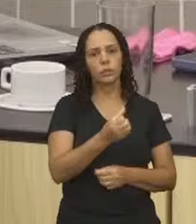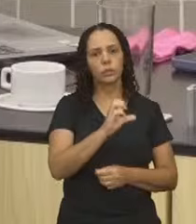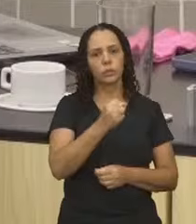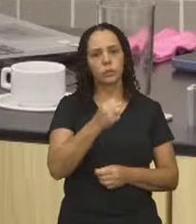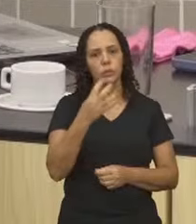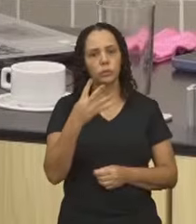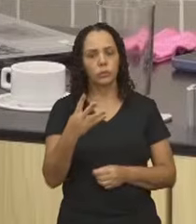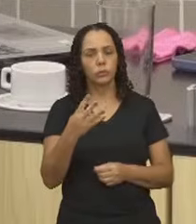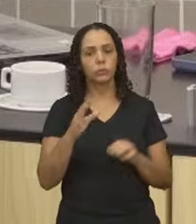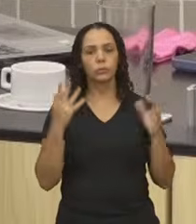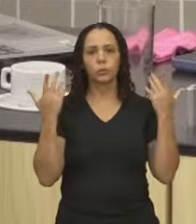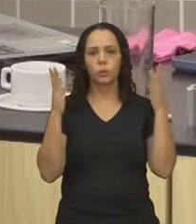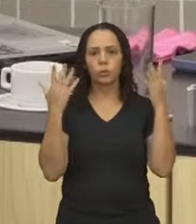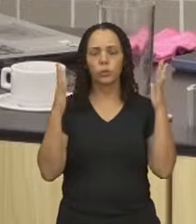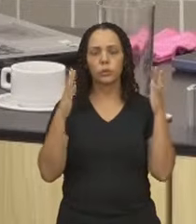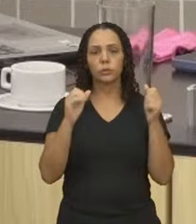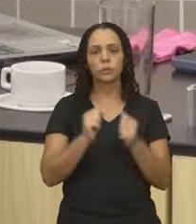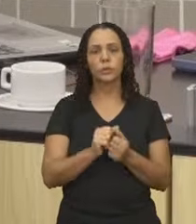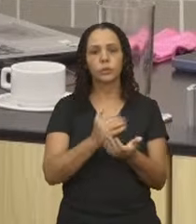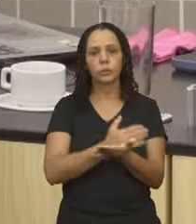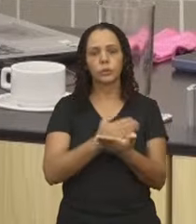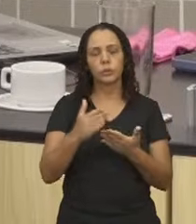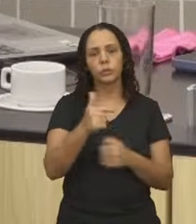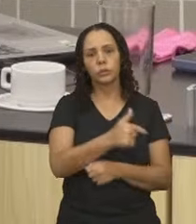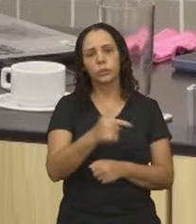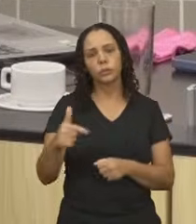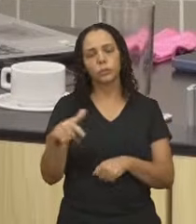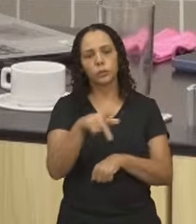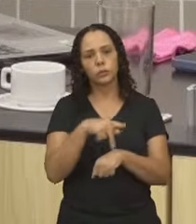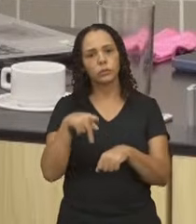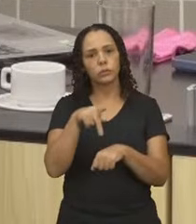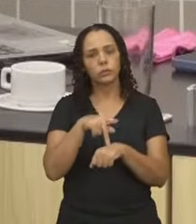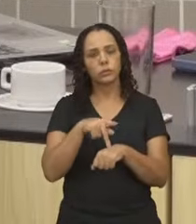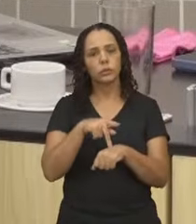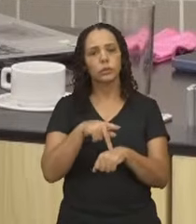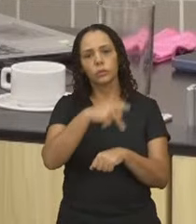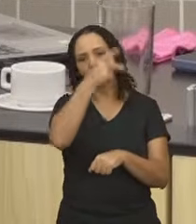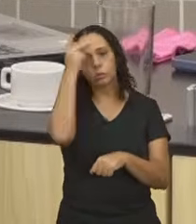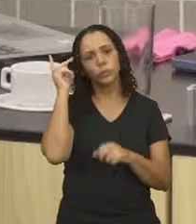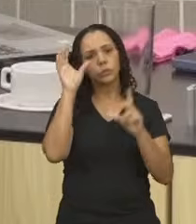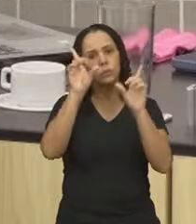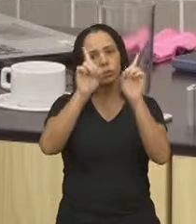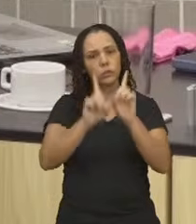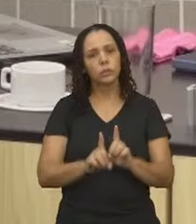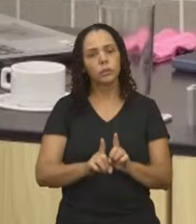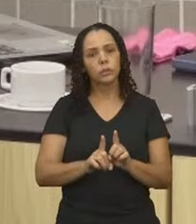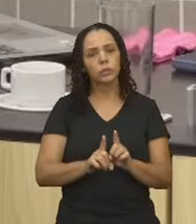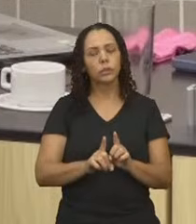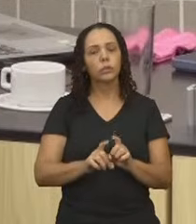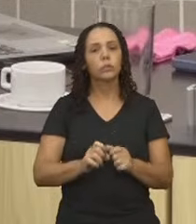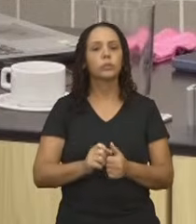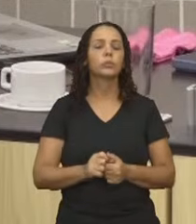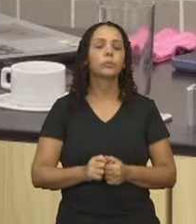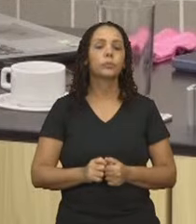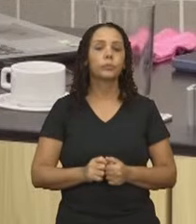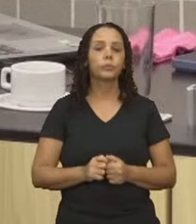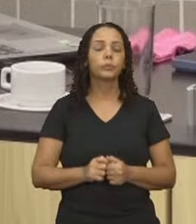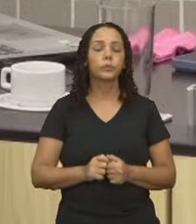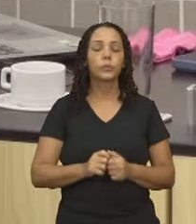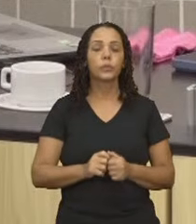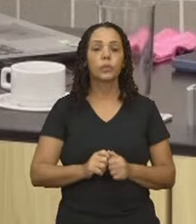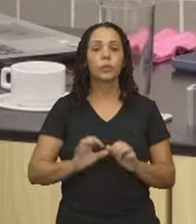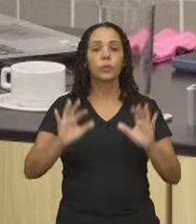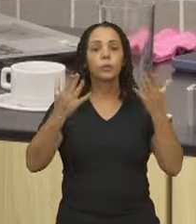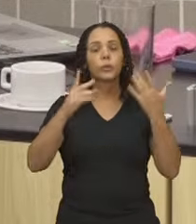Moção comemorativa pelo início da Semana Nacional da Pessoa com Deficiência Intelectual e Múltipla, comemorada